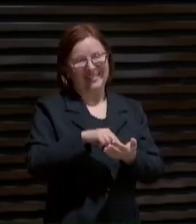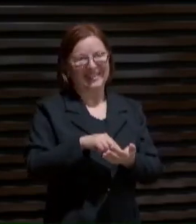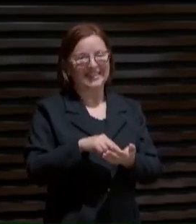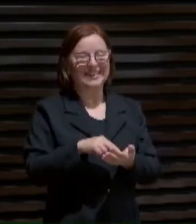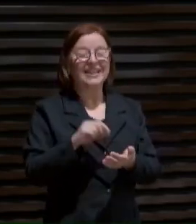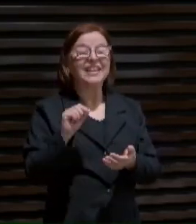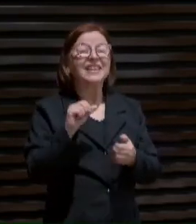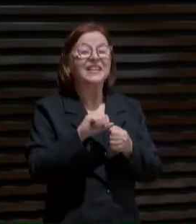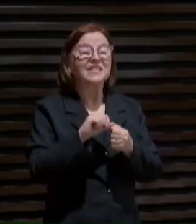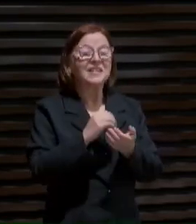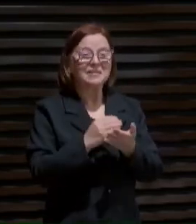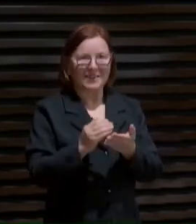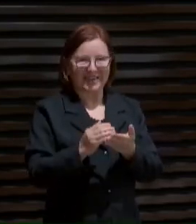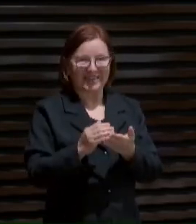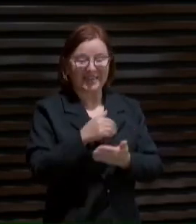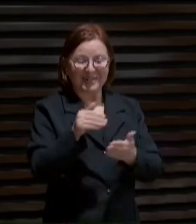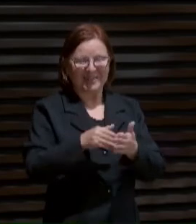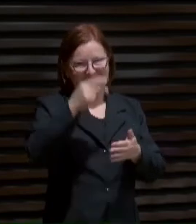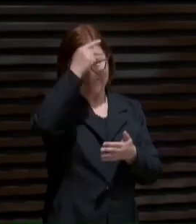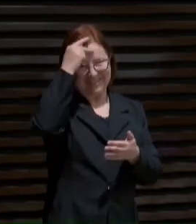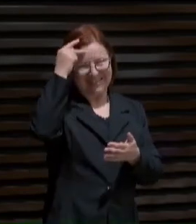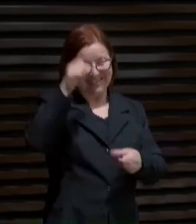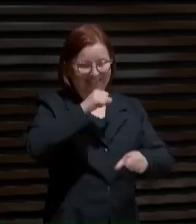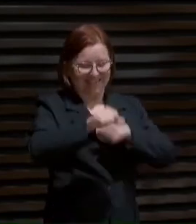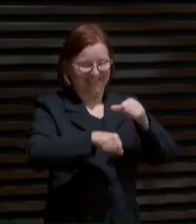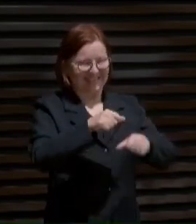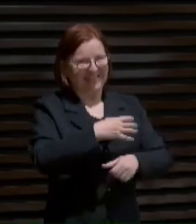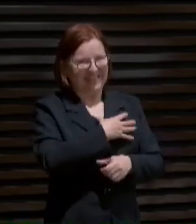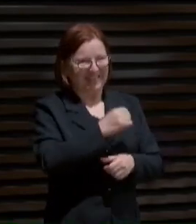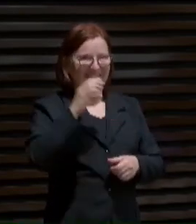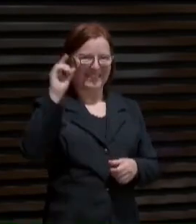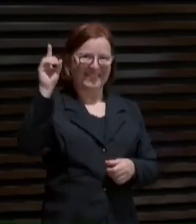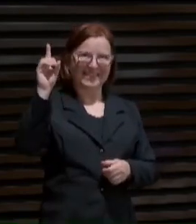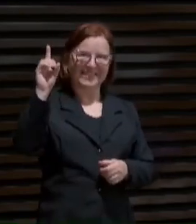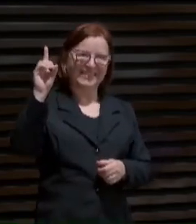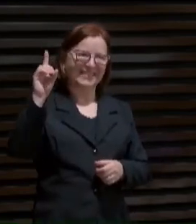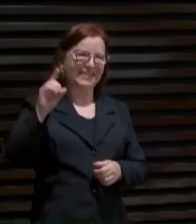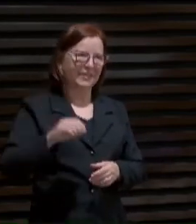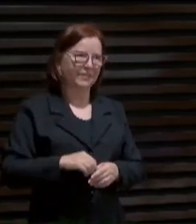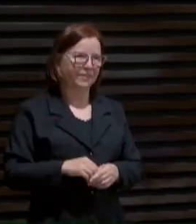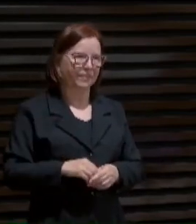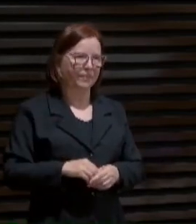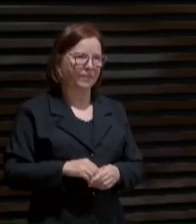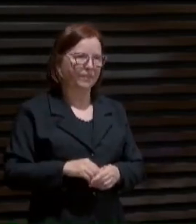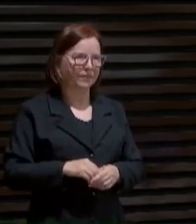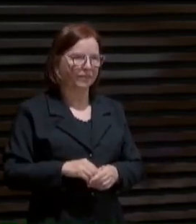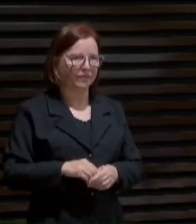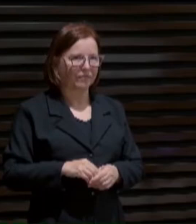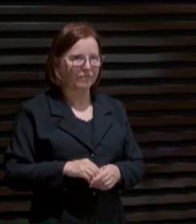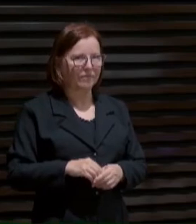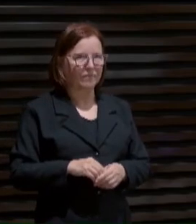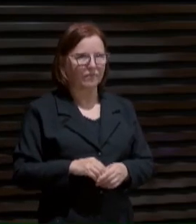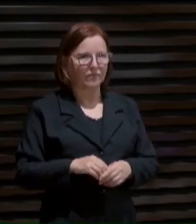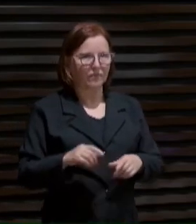todo aquele que foi Tornado filho de Deus então não